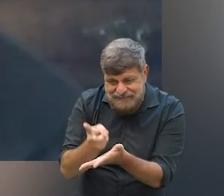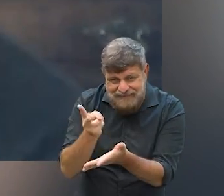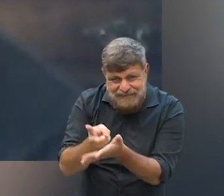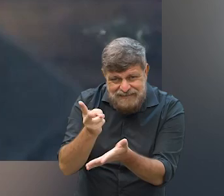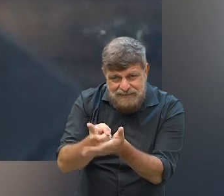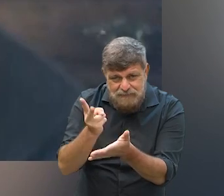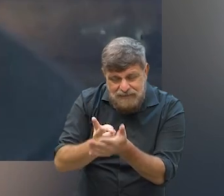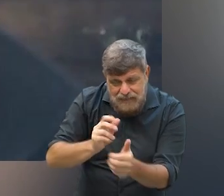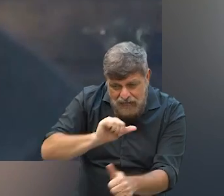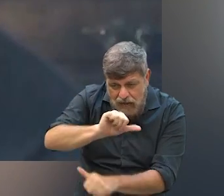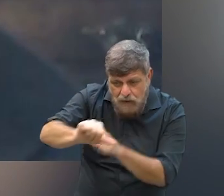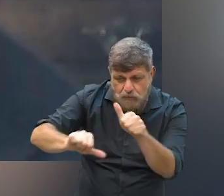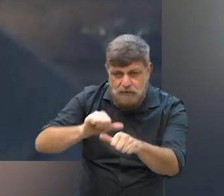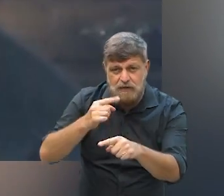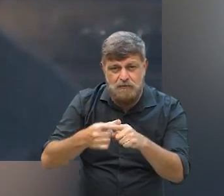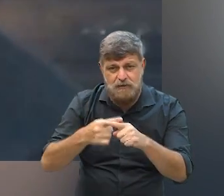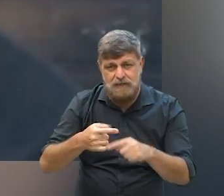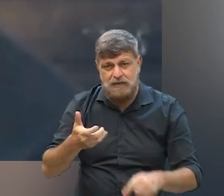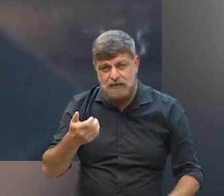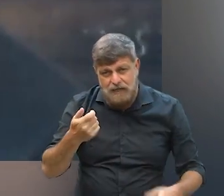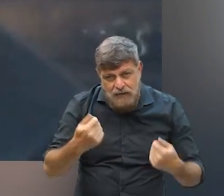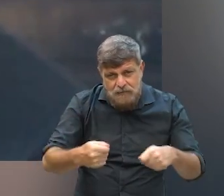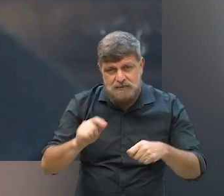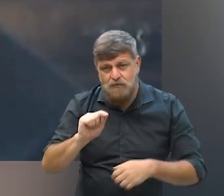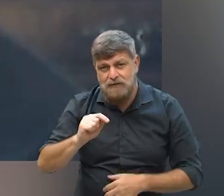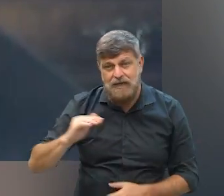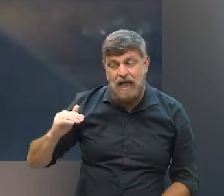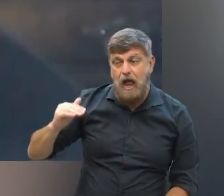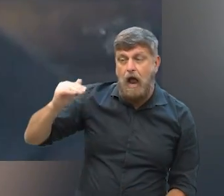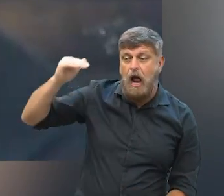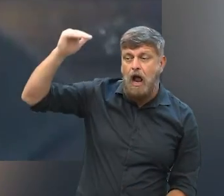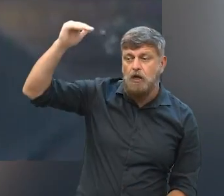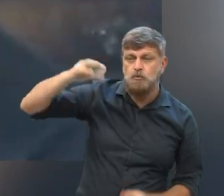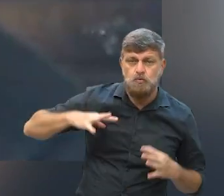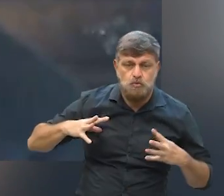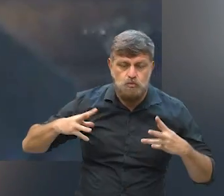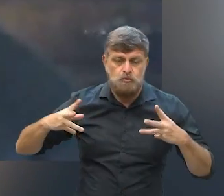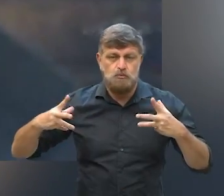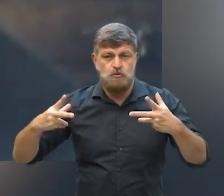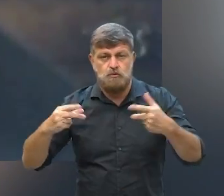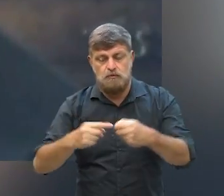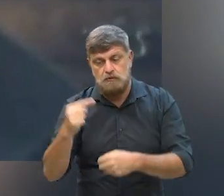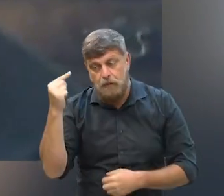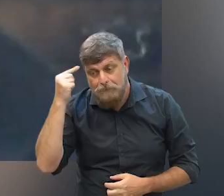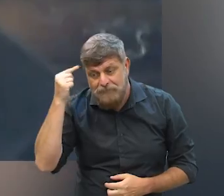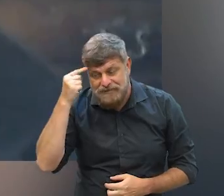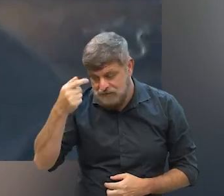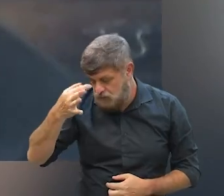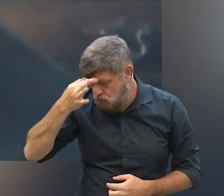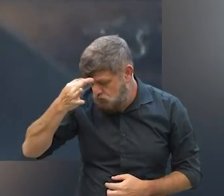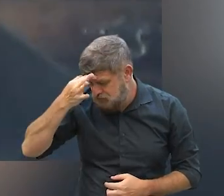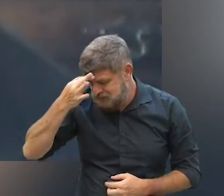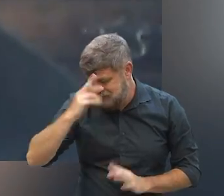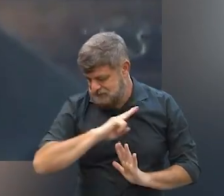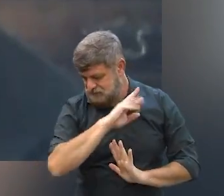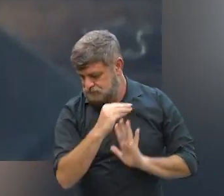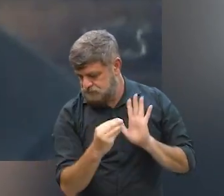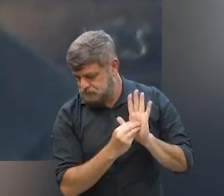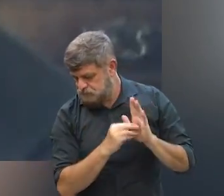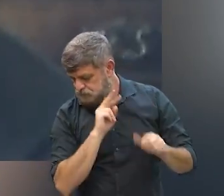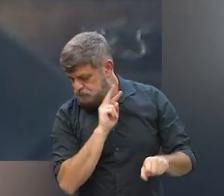se alterar, porque eu tenho que engajar os adultos todos nessa questão da